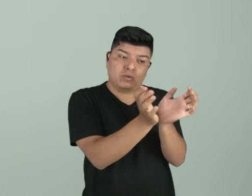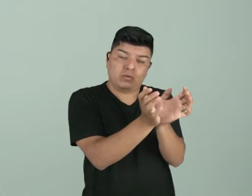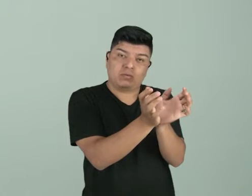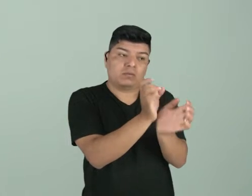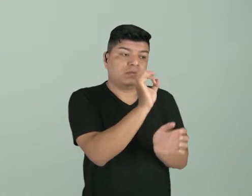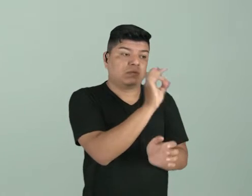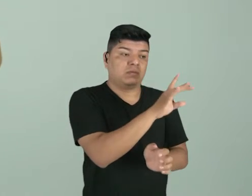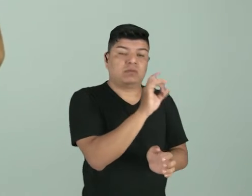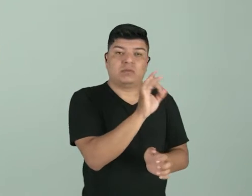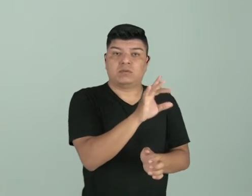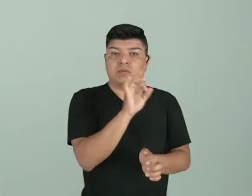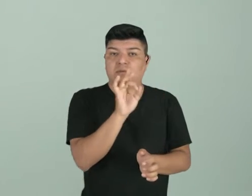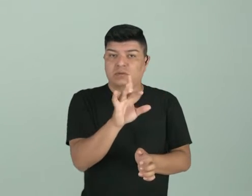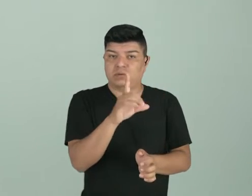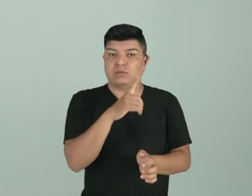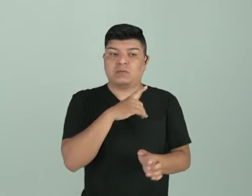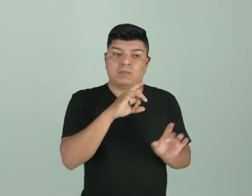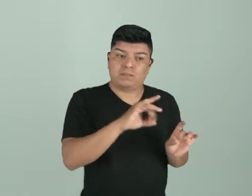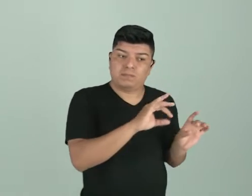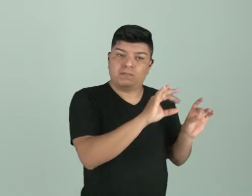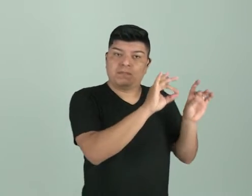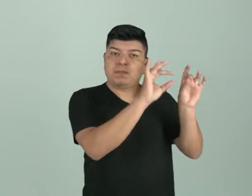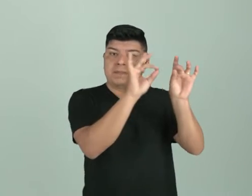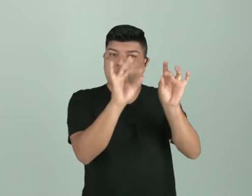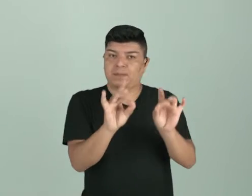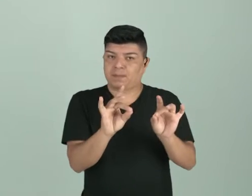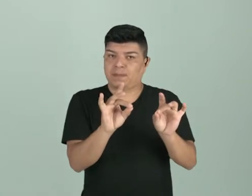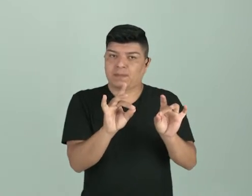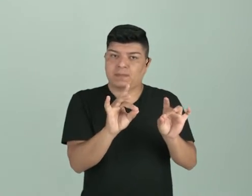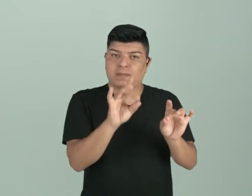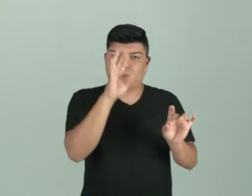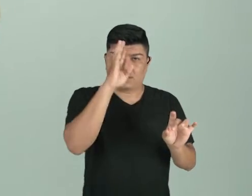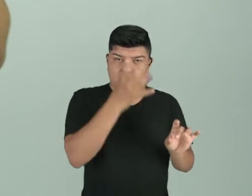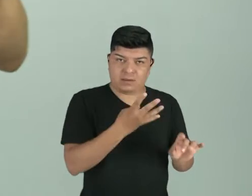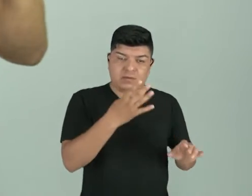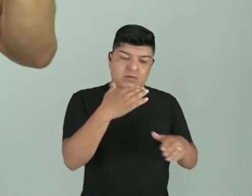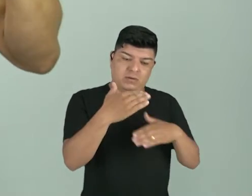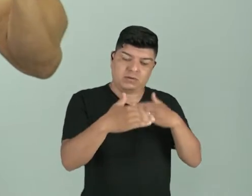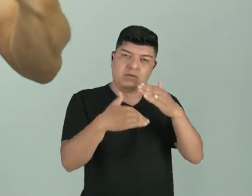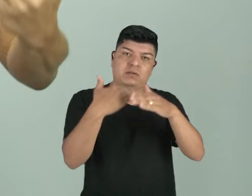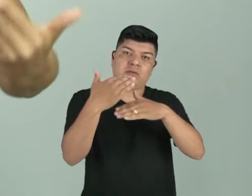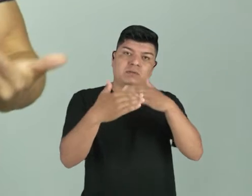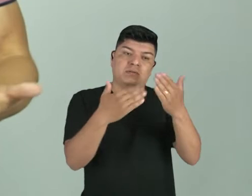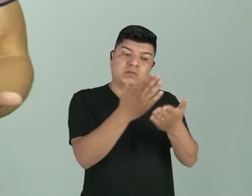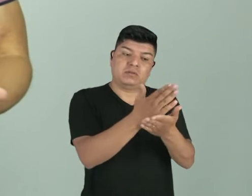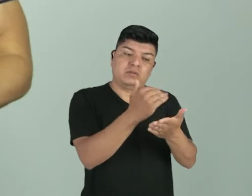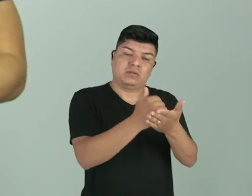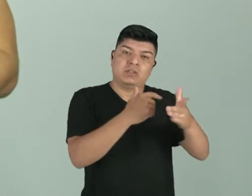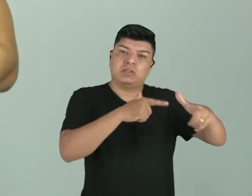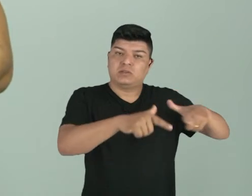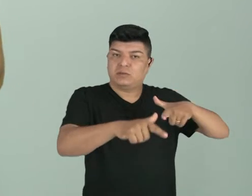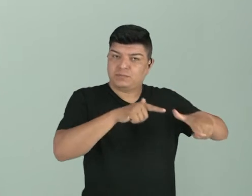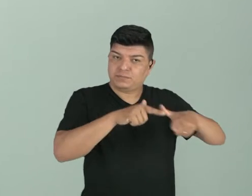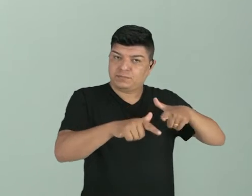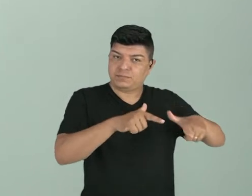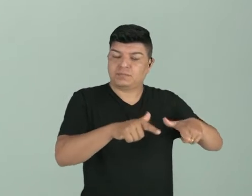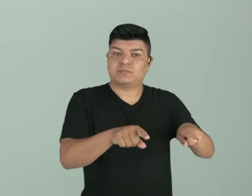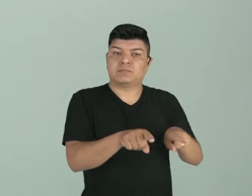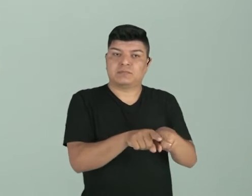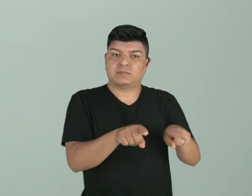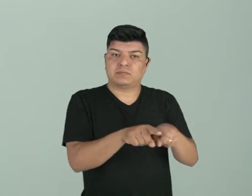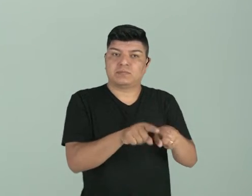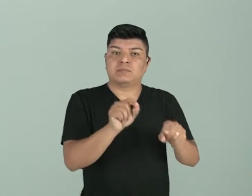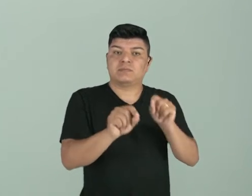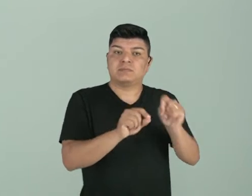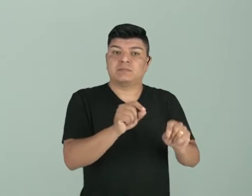um com atribuições específicas, resultado do processo de divisão do trabalho, também